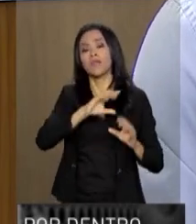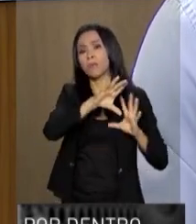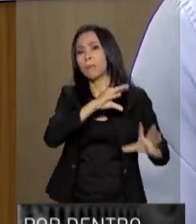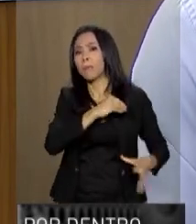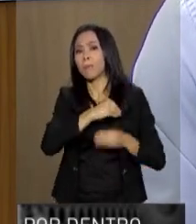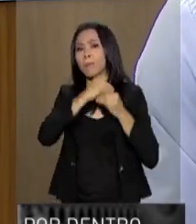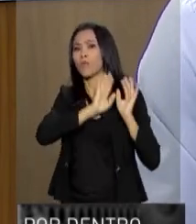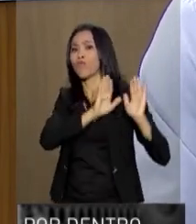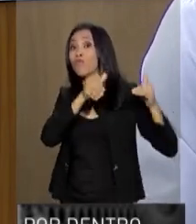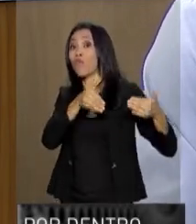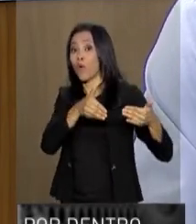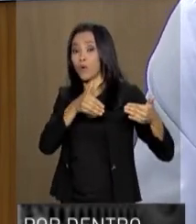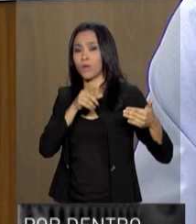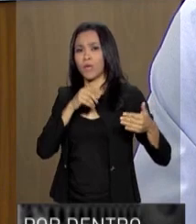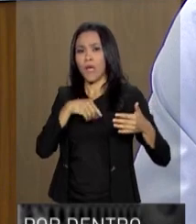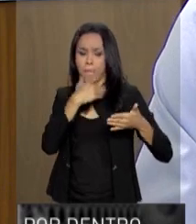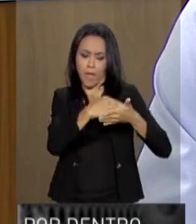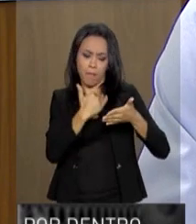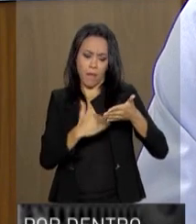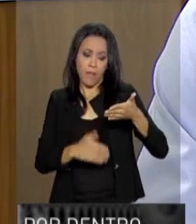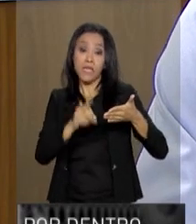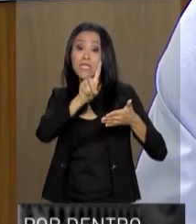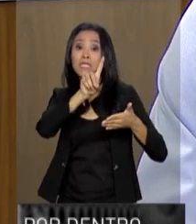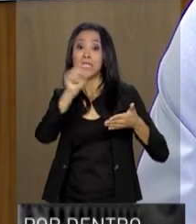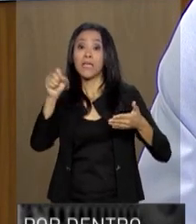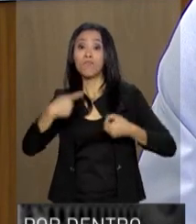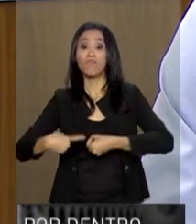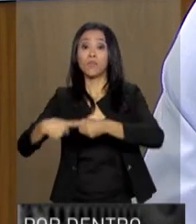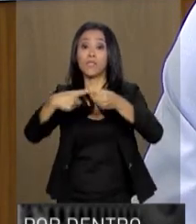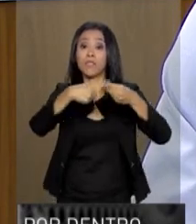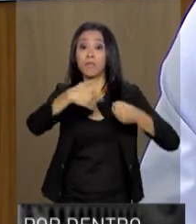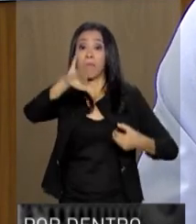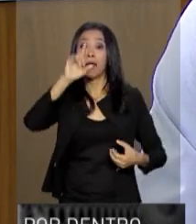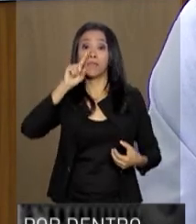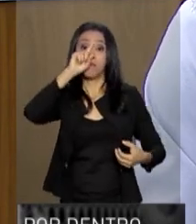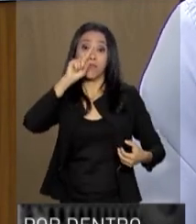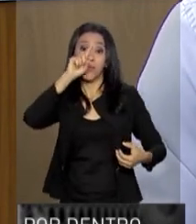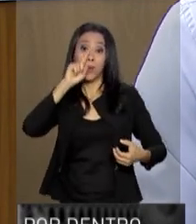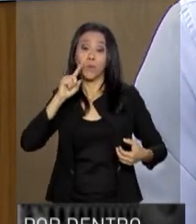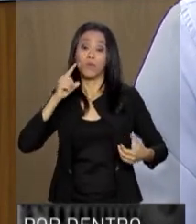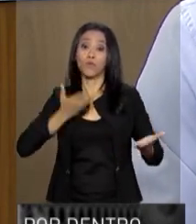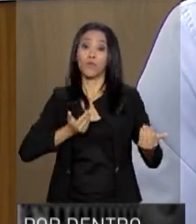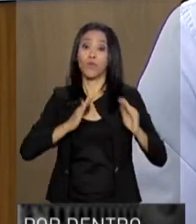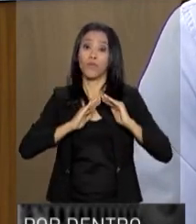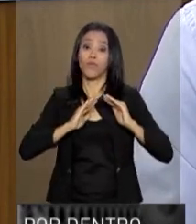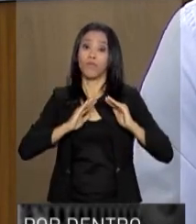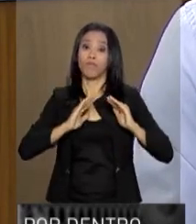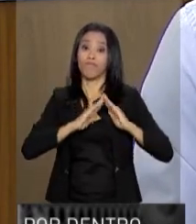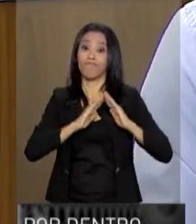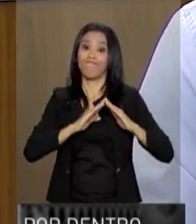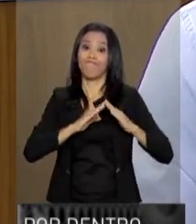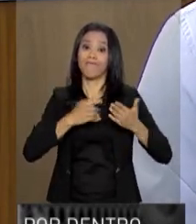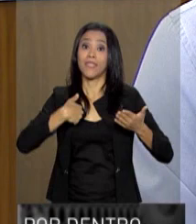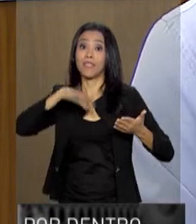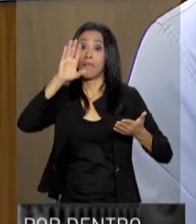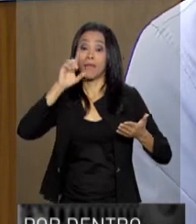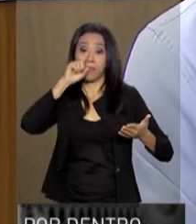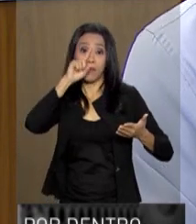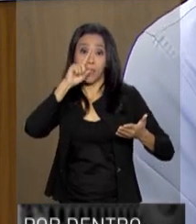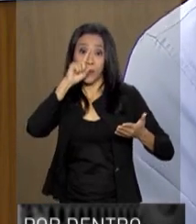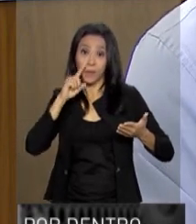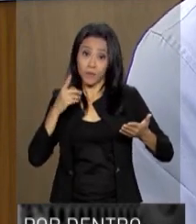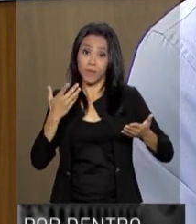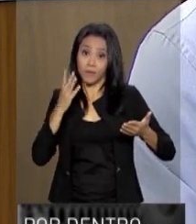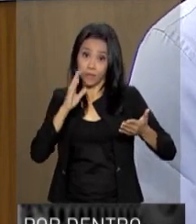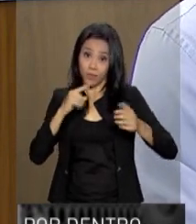aponta os 100 municípios mais gosmos projovem viver desses 100 municípios mais perigosos por jovem